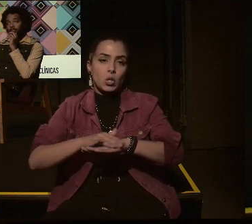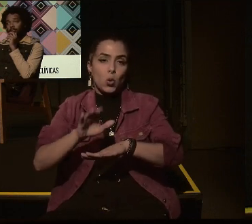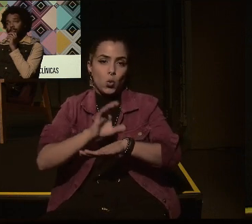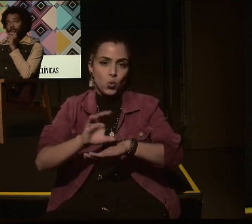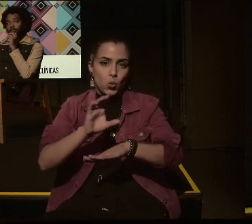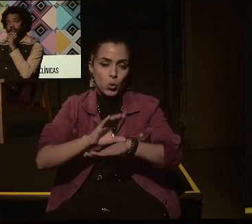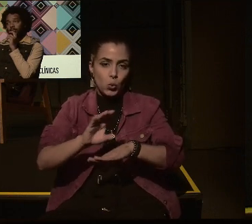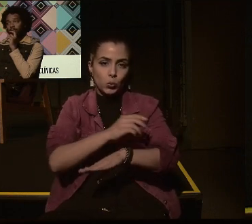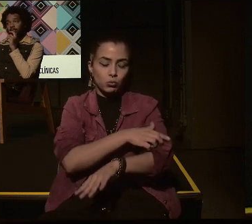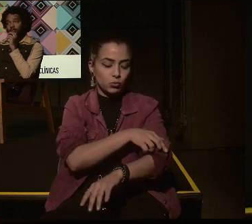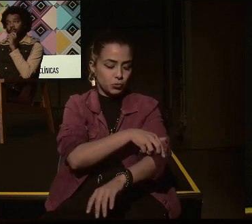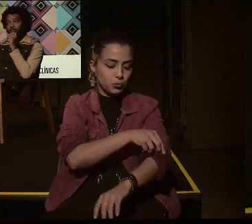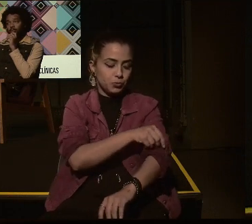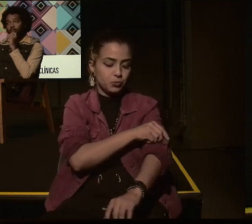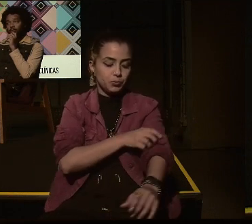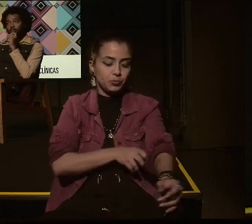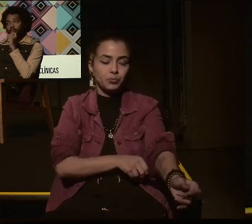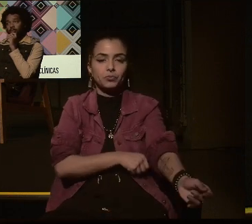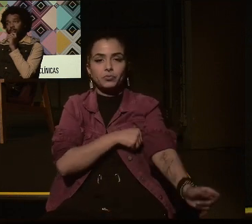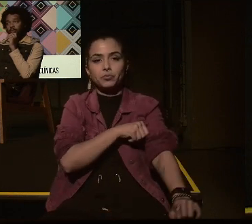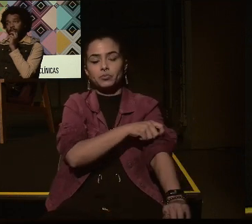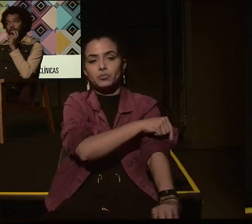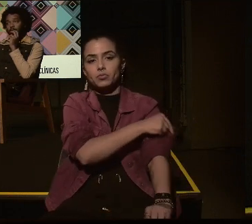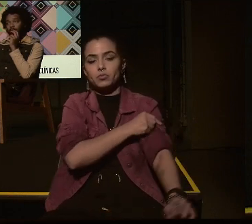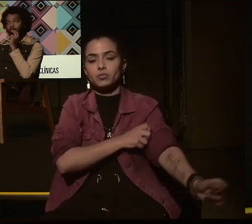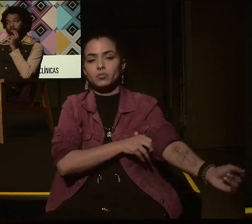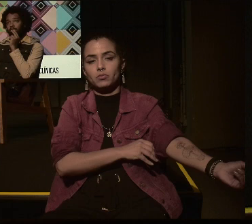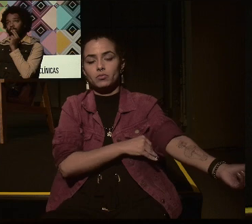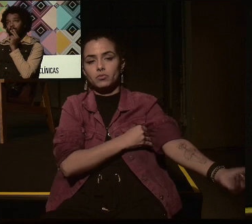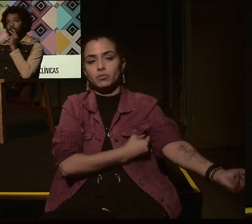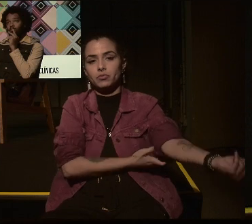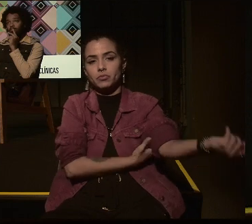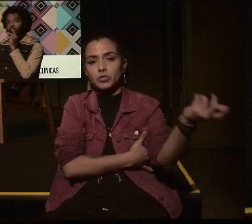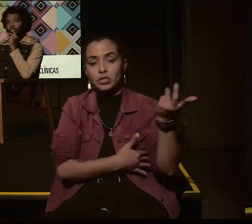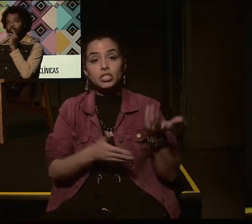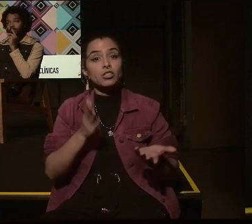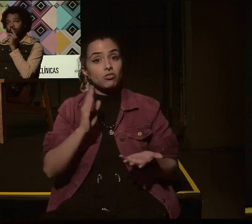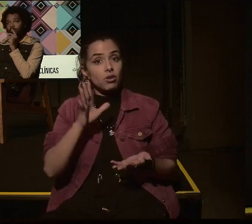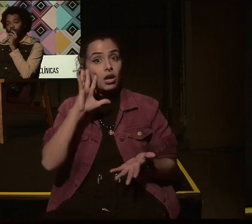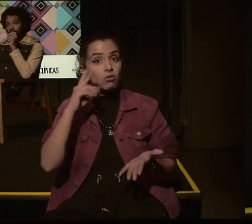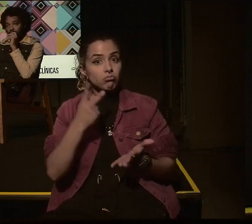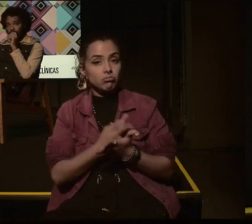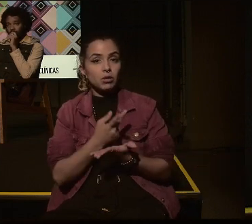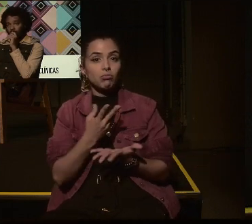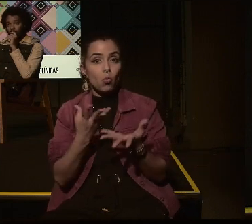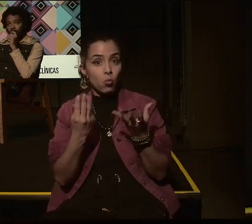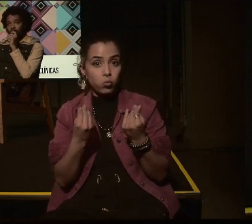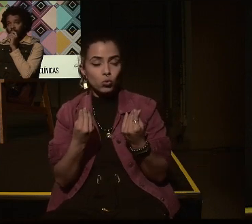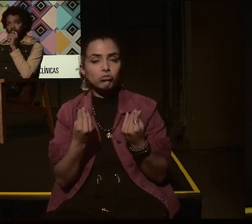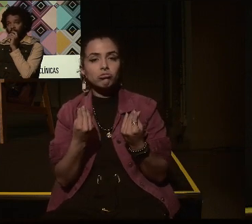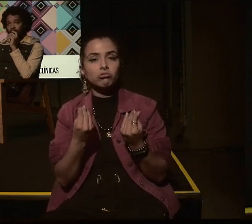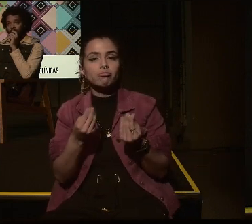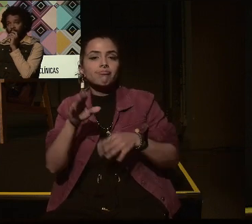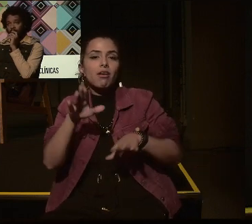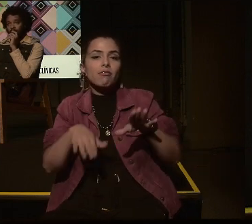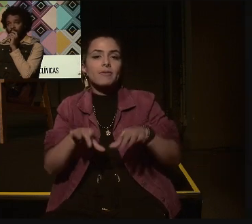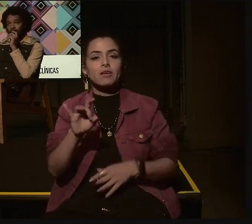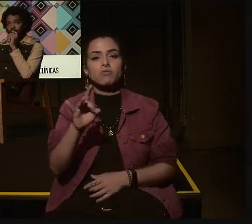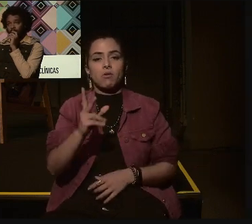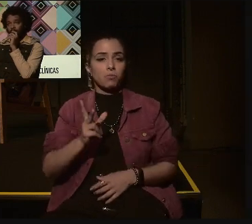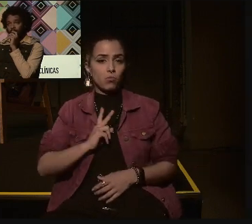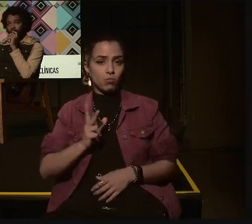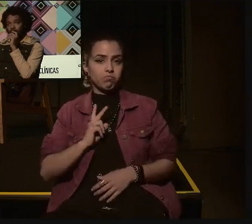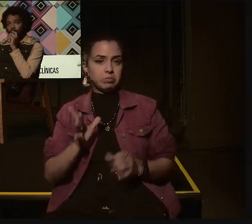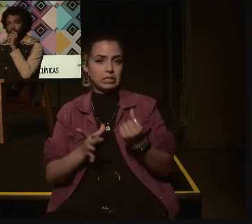para a segurança dessa área privada, né? E eu ficava muito impressionada